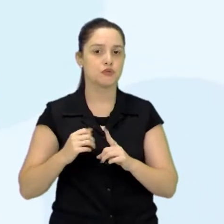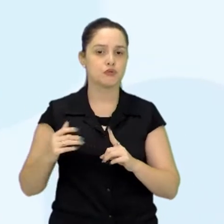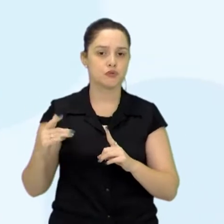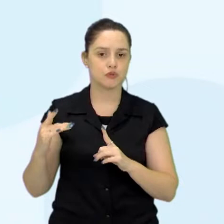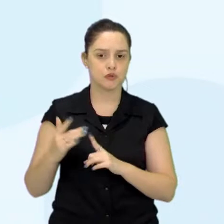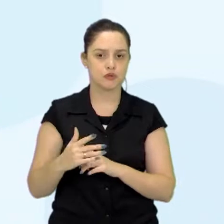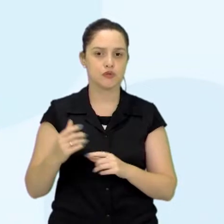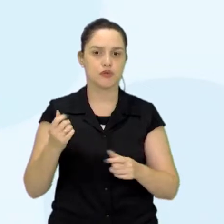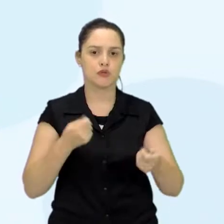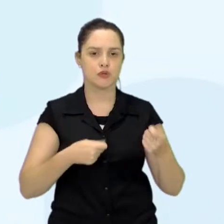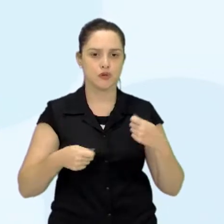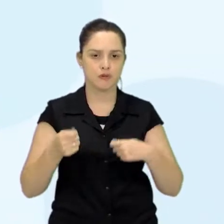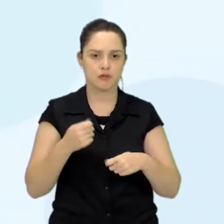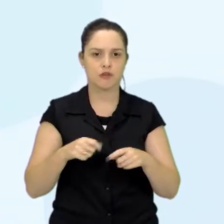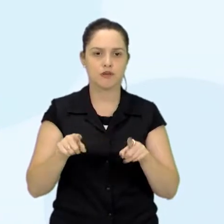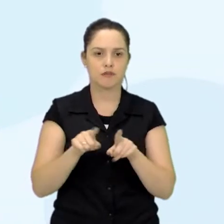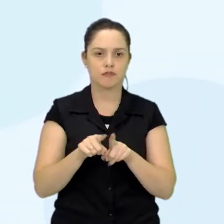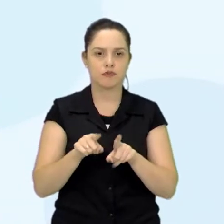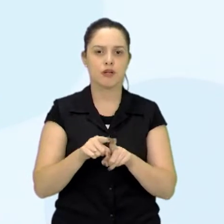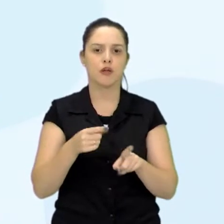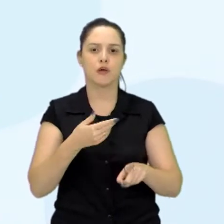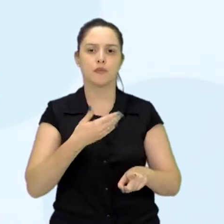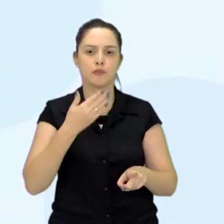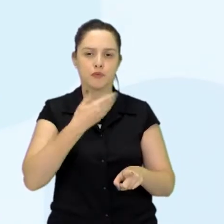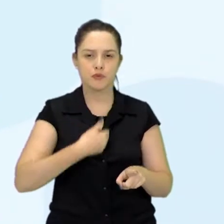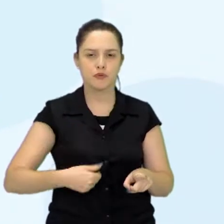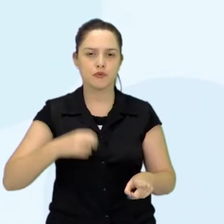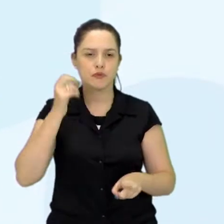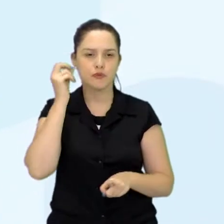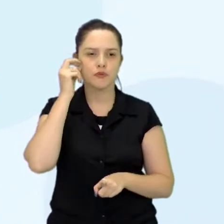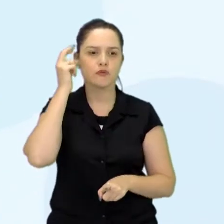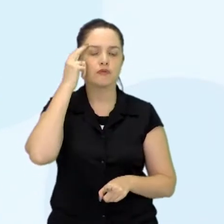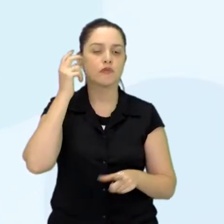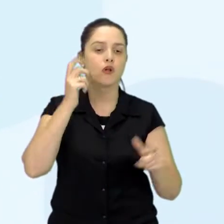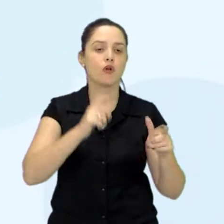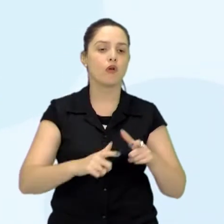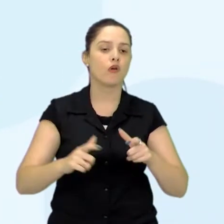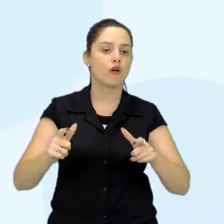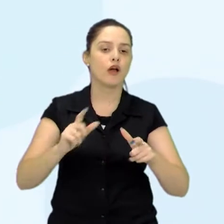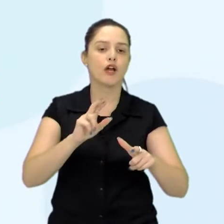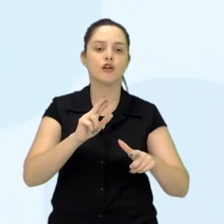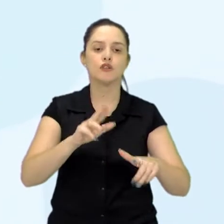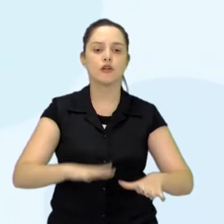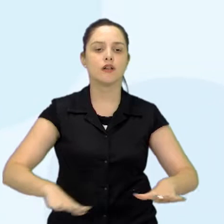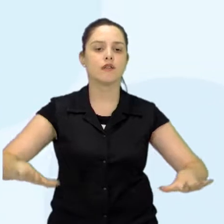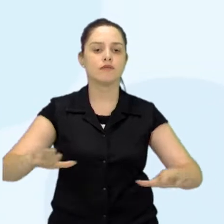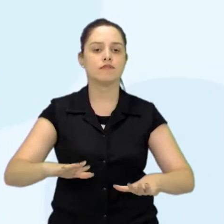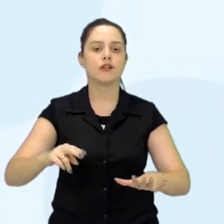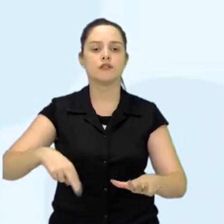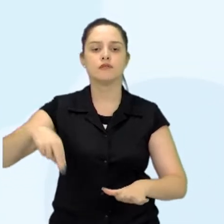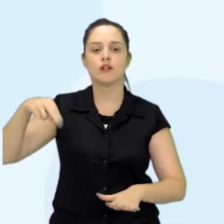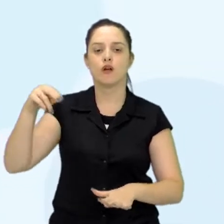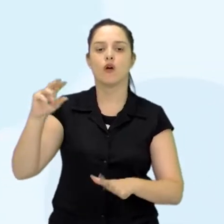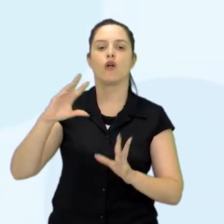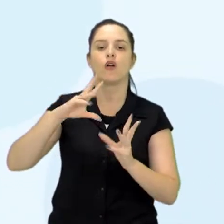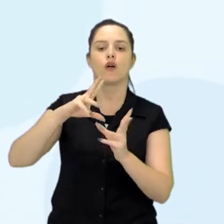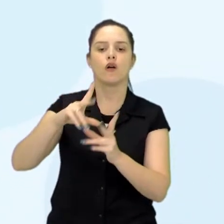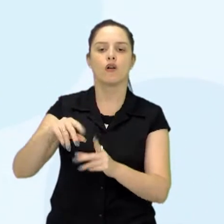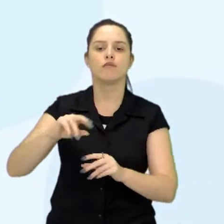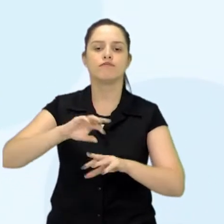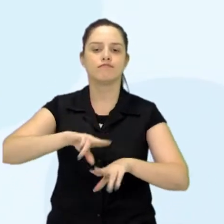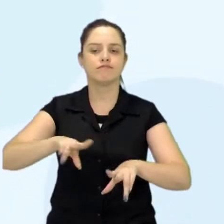econômica, filosófica, política ou cultural, em âmbito local, regional, nacional, global, considerando dados e